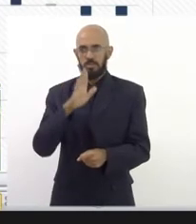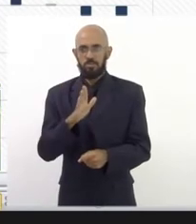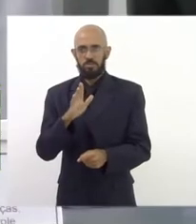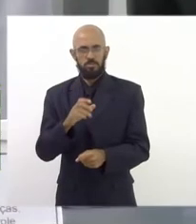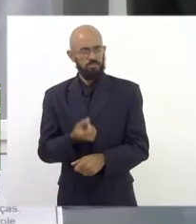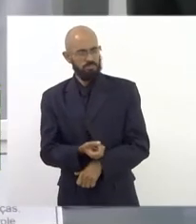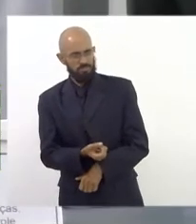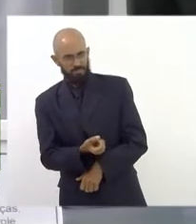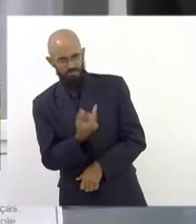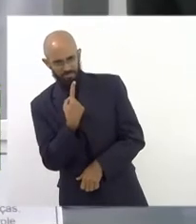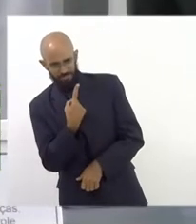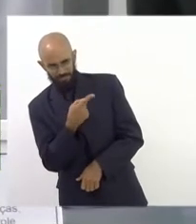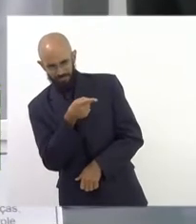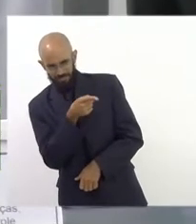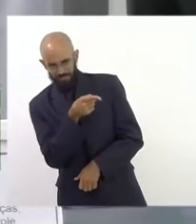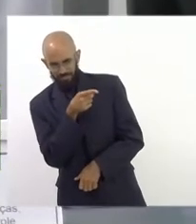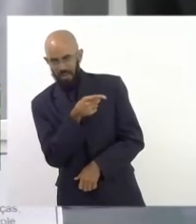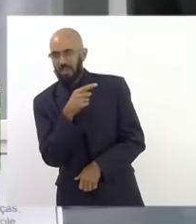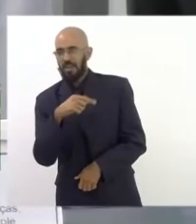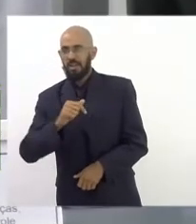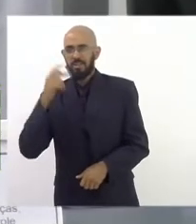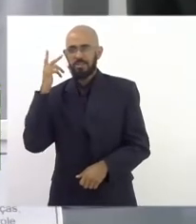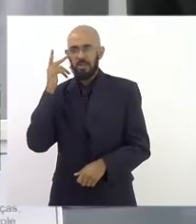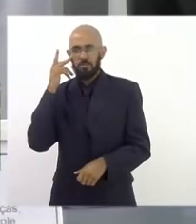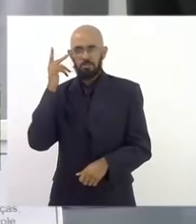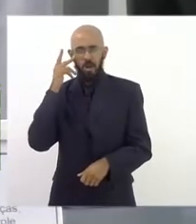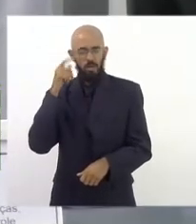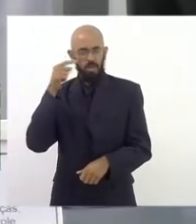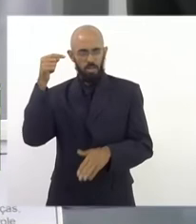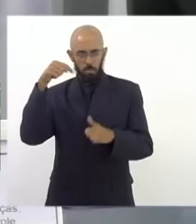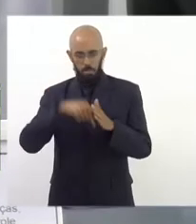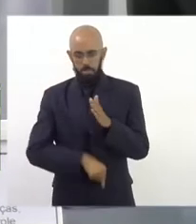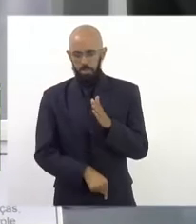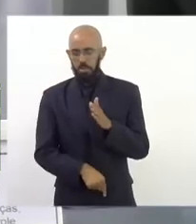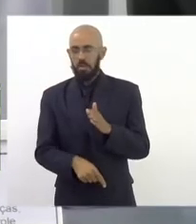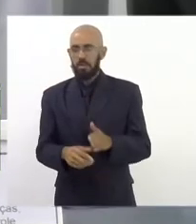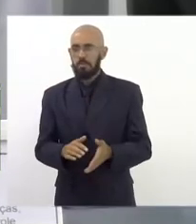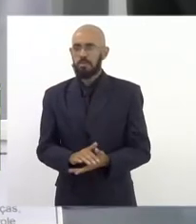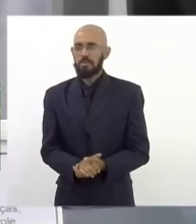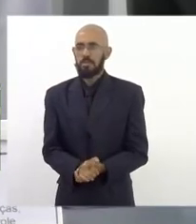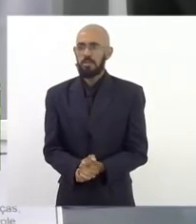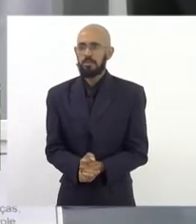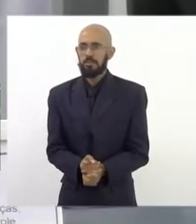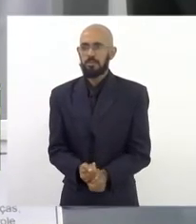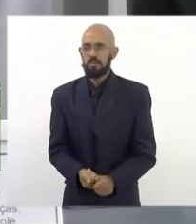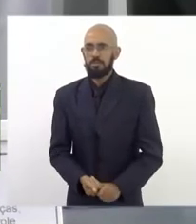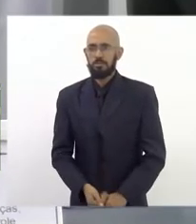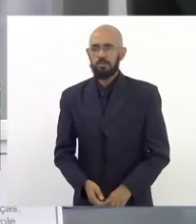Estranhamente, nesse tópico aí, São Paulo naufragou, né? Né?